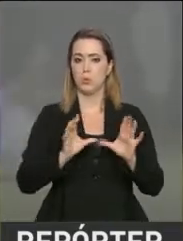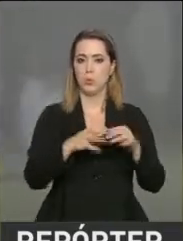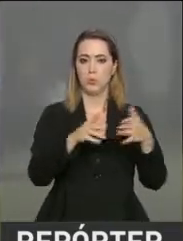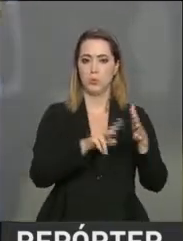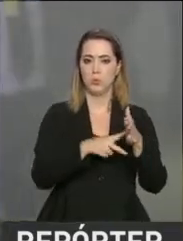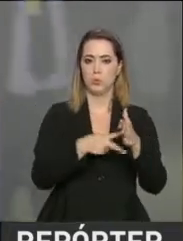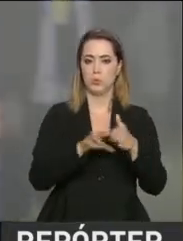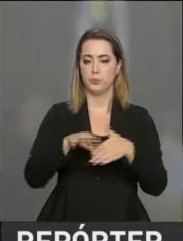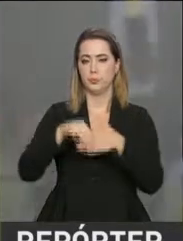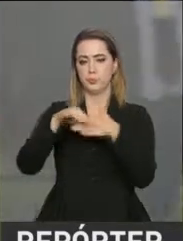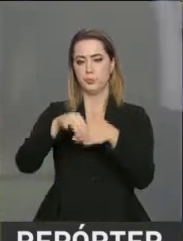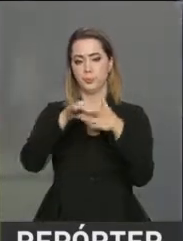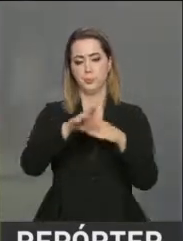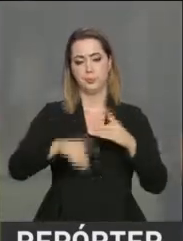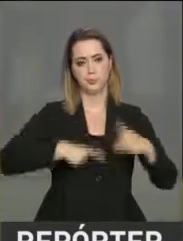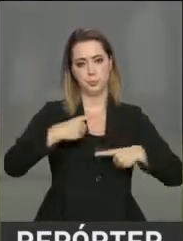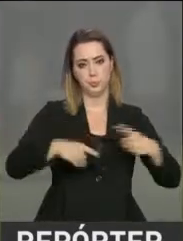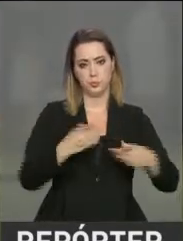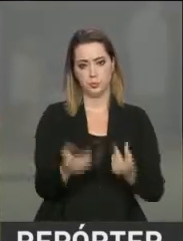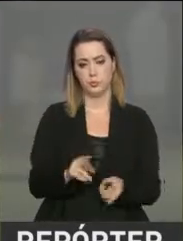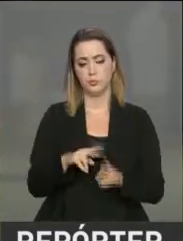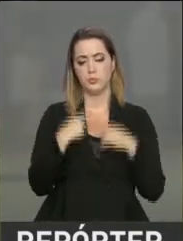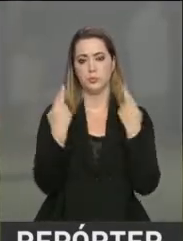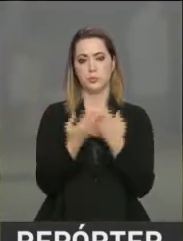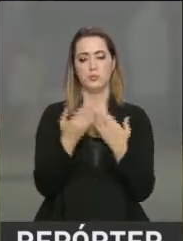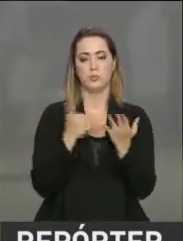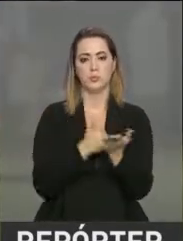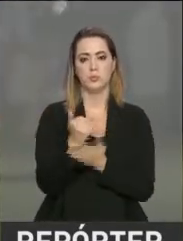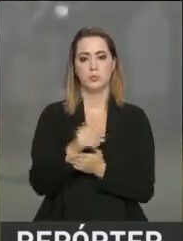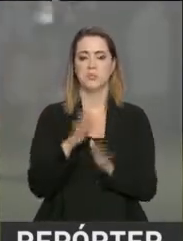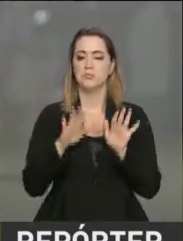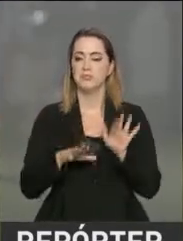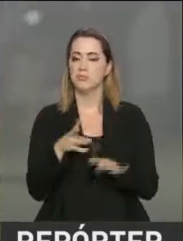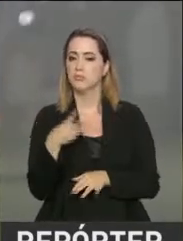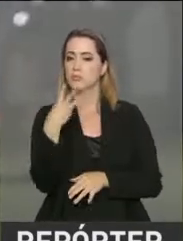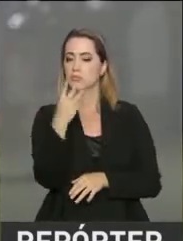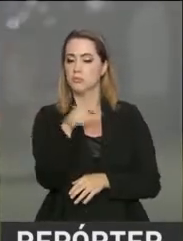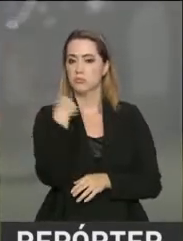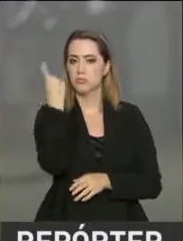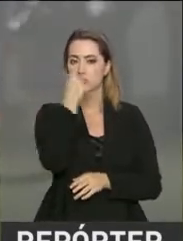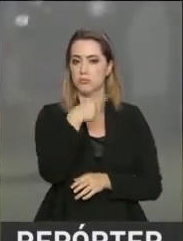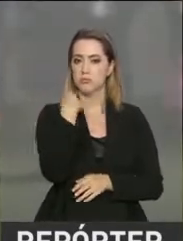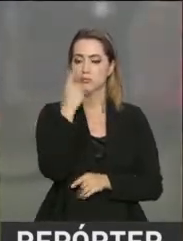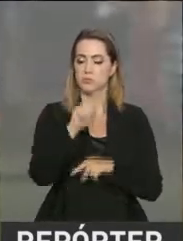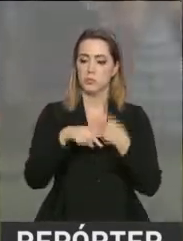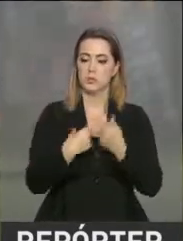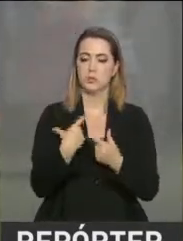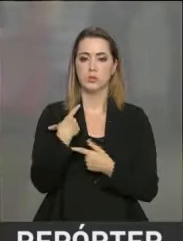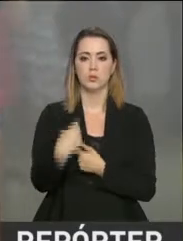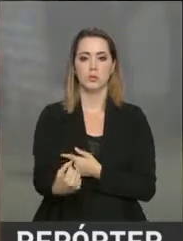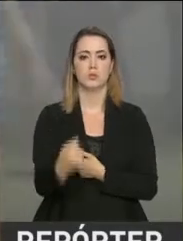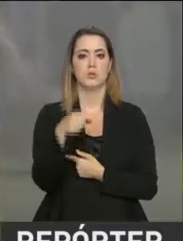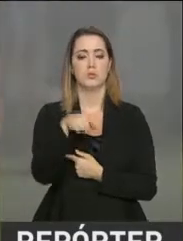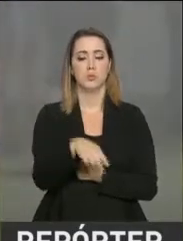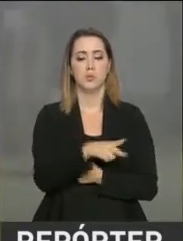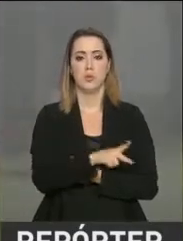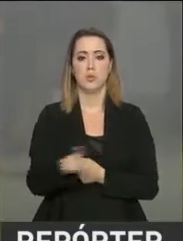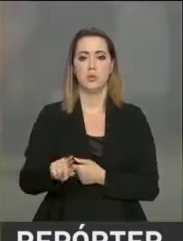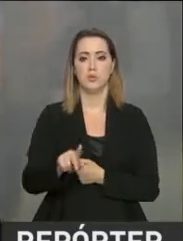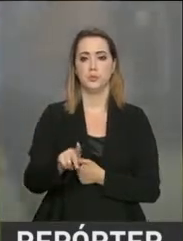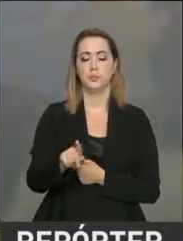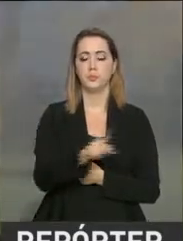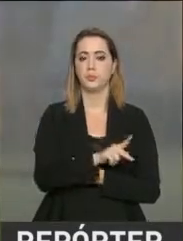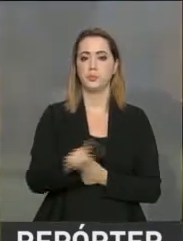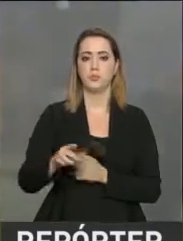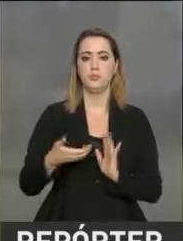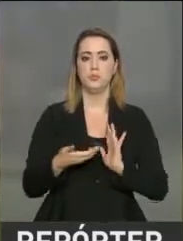de partidos. Essa reunião foi uma reunião que durou cerca de 3 horas. Na saída, o presidente da Câmara, Rodrigo Maia,